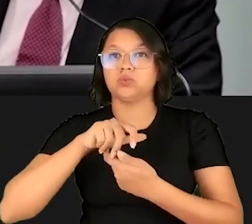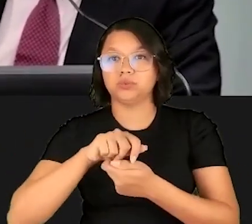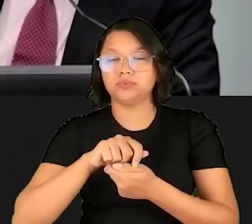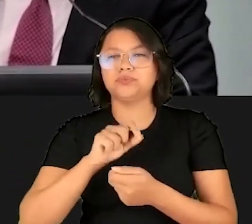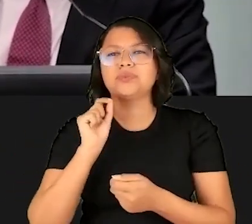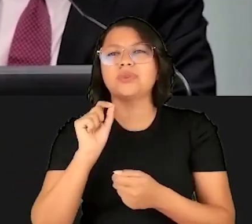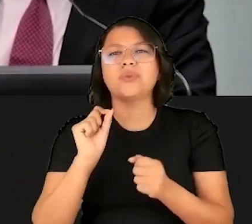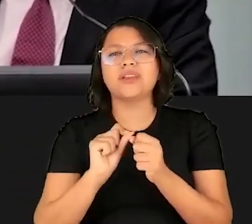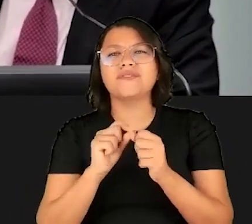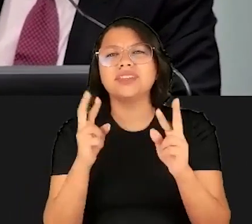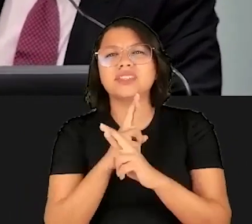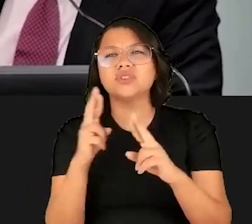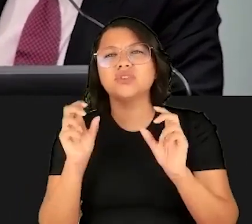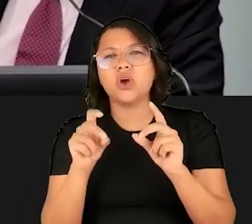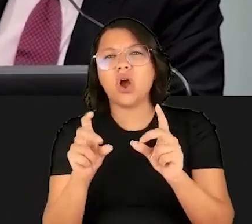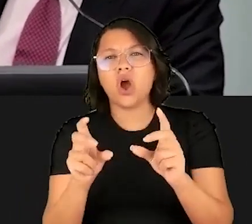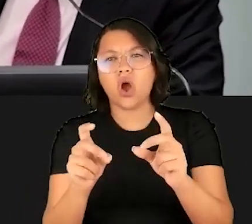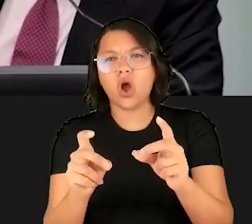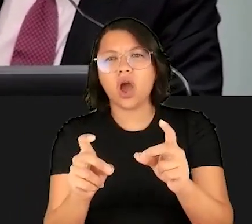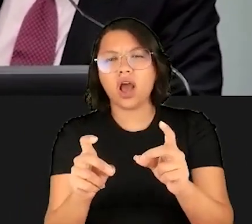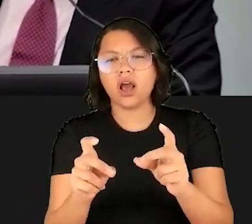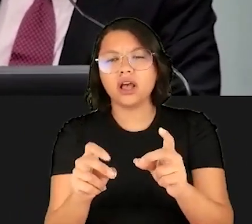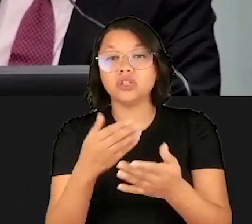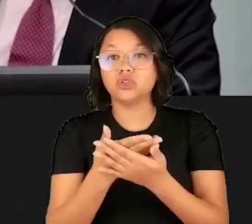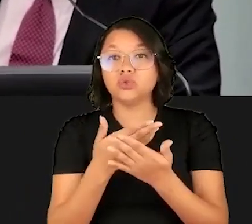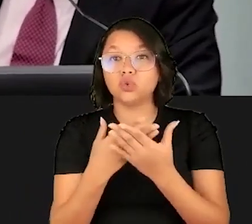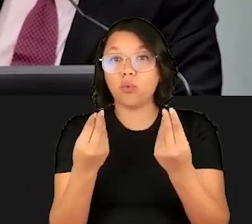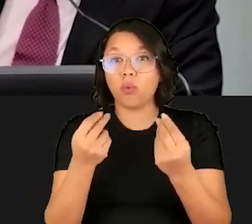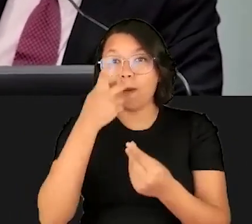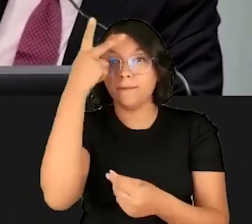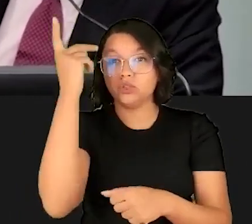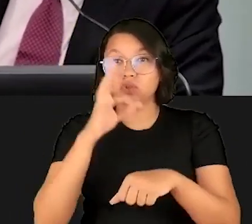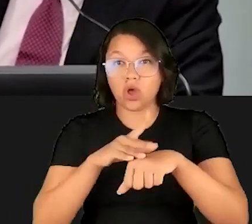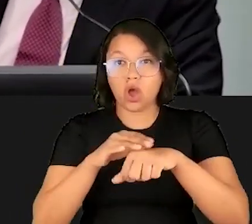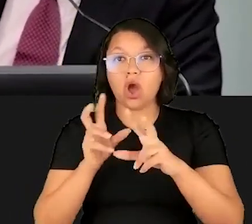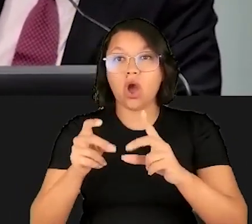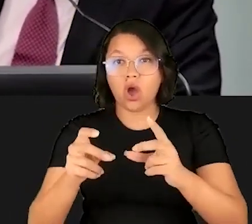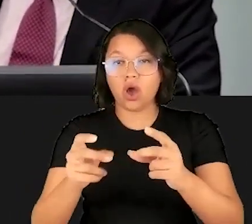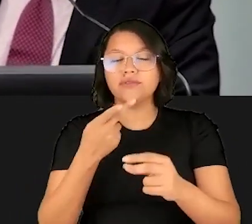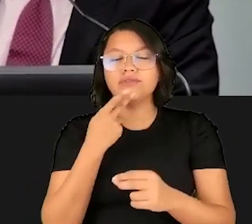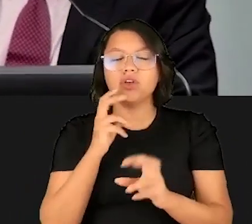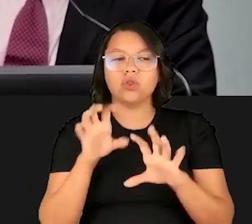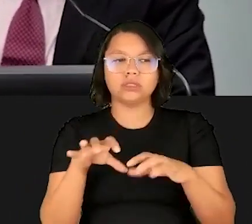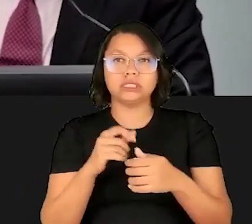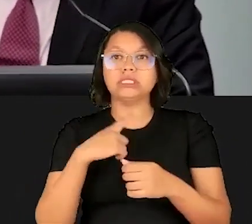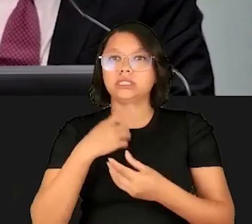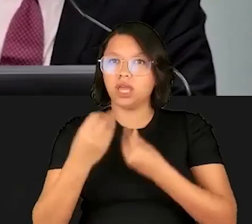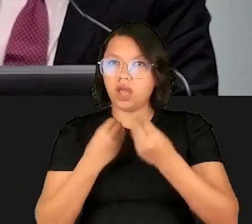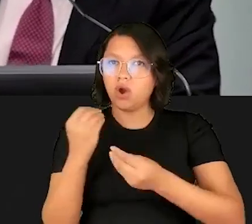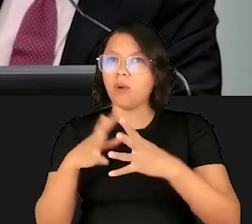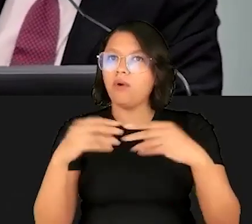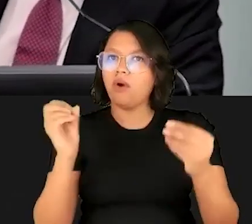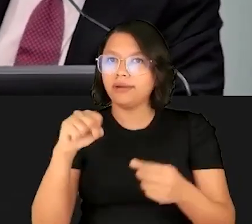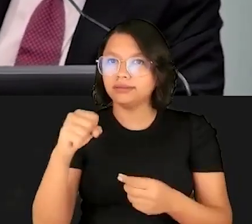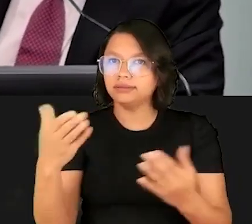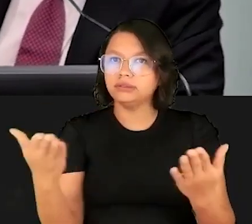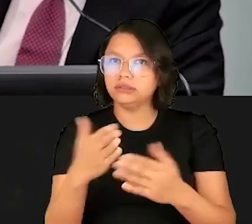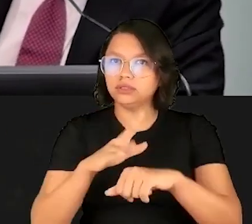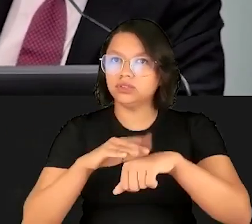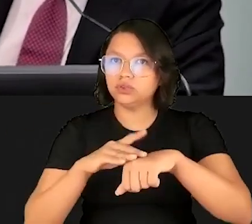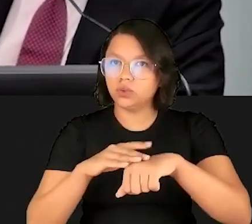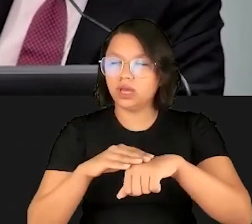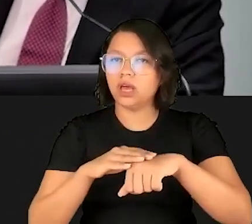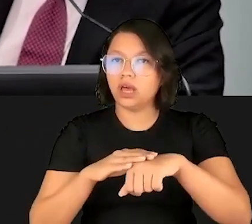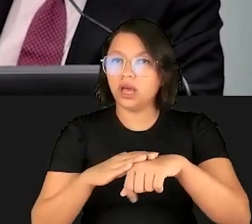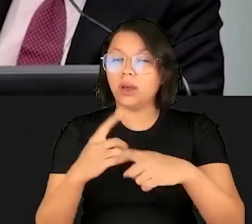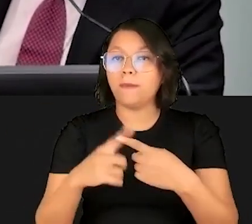fez em relação ao câncer? Ele estudou muitos pacientes com câncer e ele disse o seguinte, olha, tem como curar essa doença. Essa doença é uma doença que